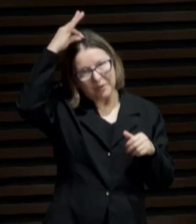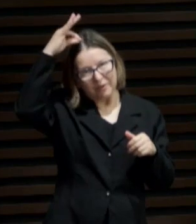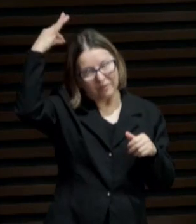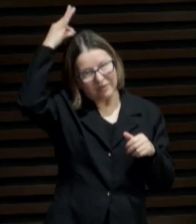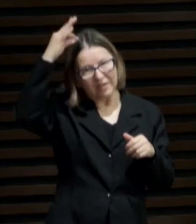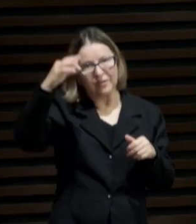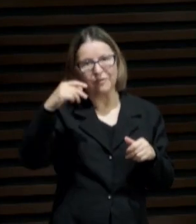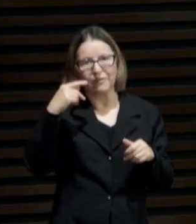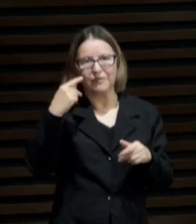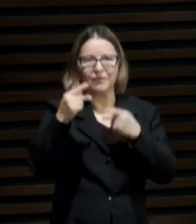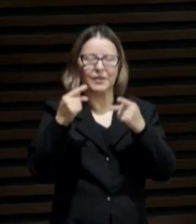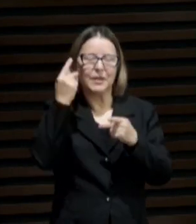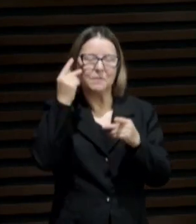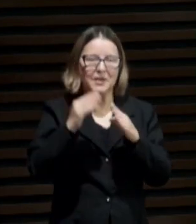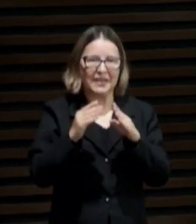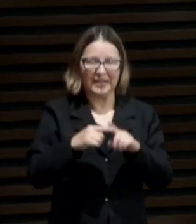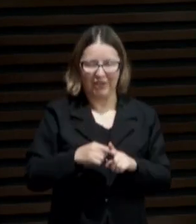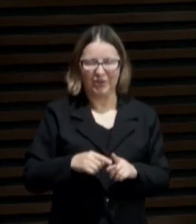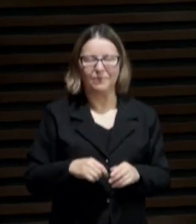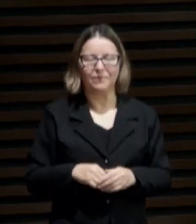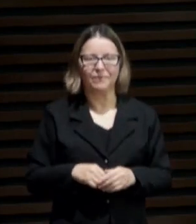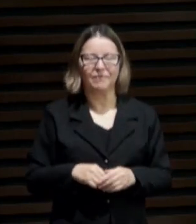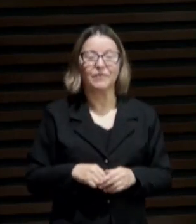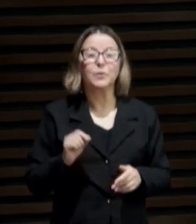palavra. Eu fico